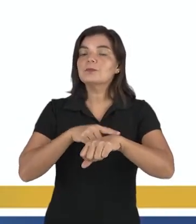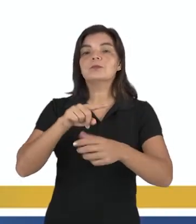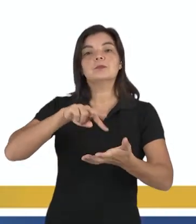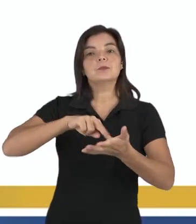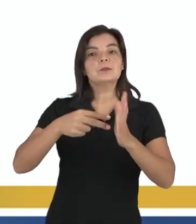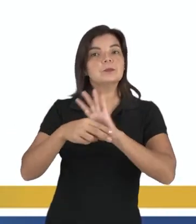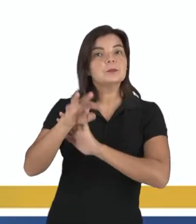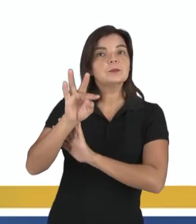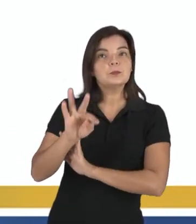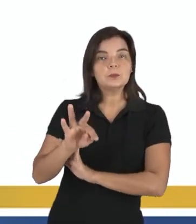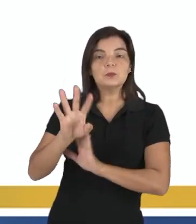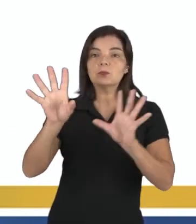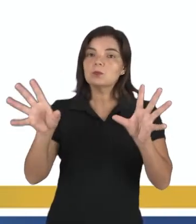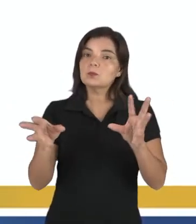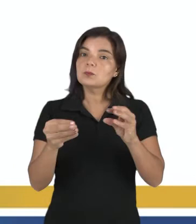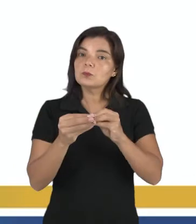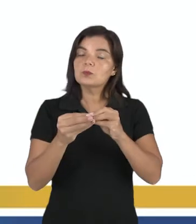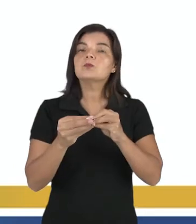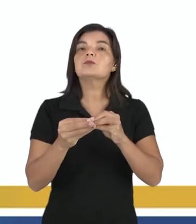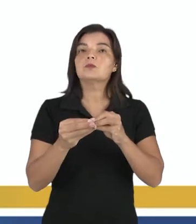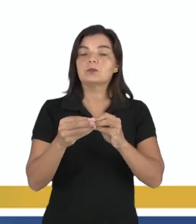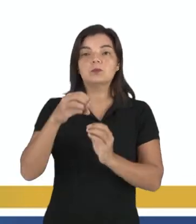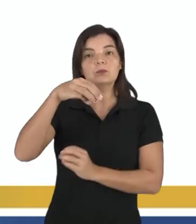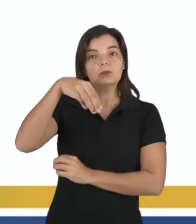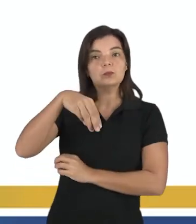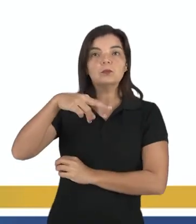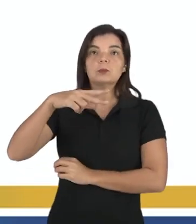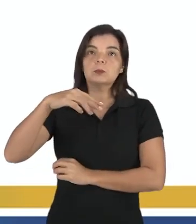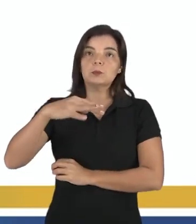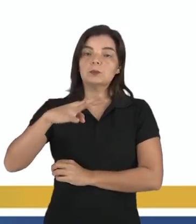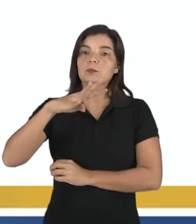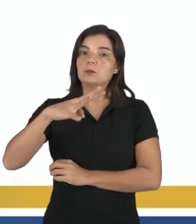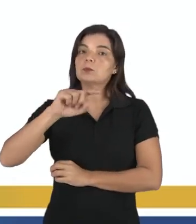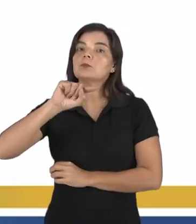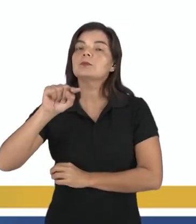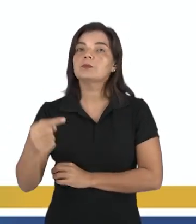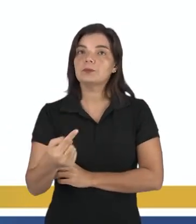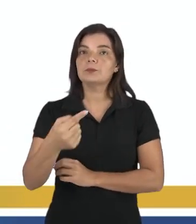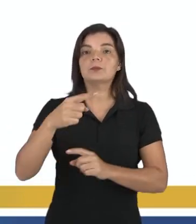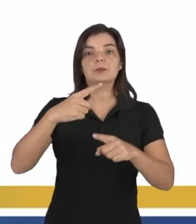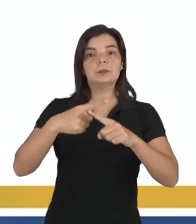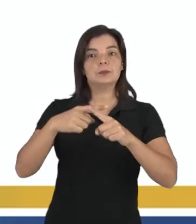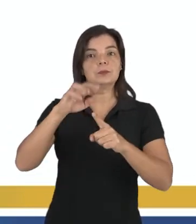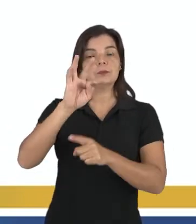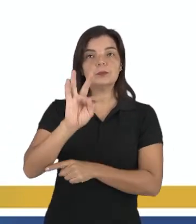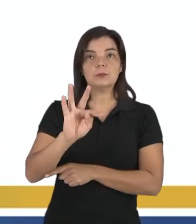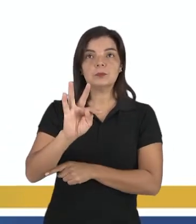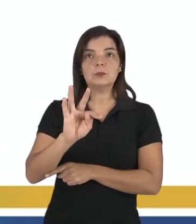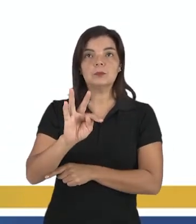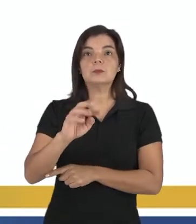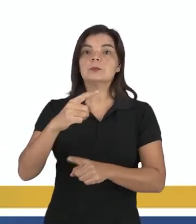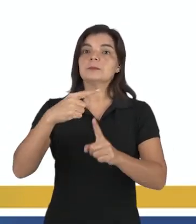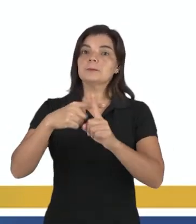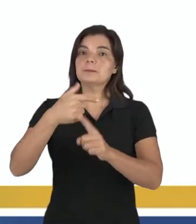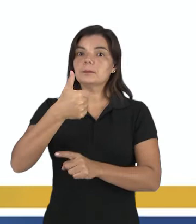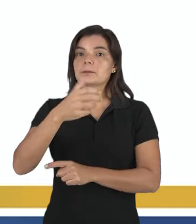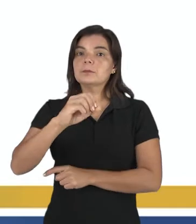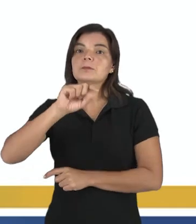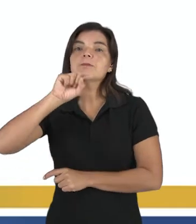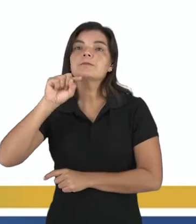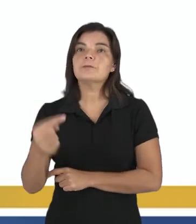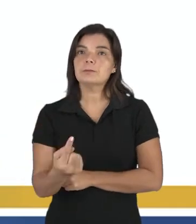Ou seja, resumindo isso, nós vamos ter que o montante é igual a 4.000 vezes o tempo mais